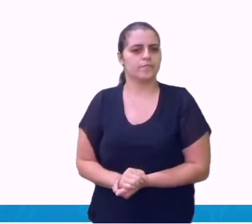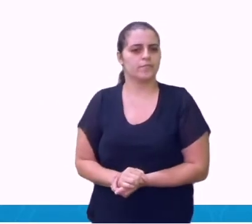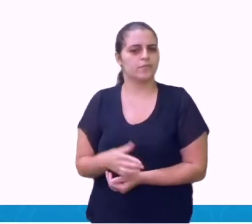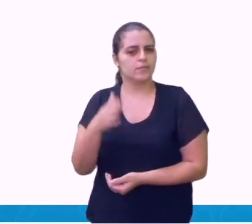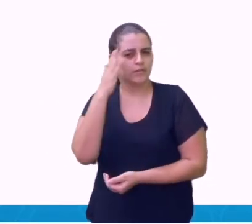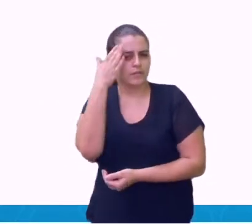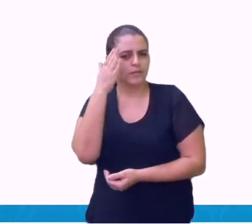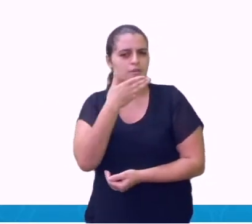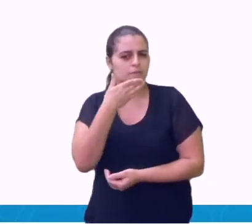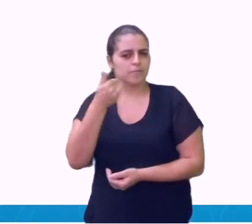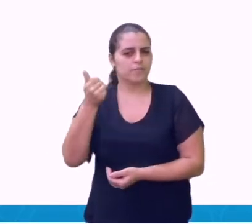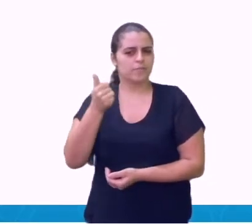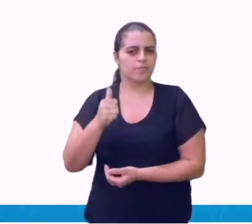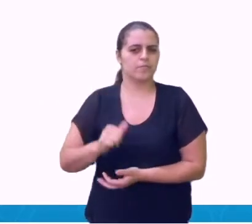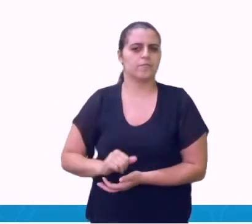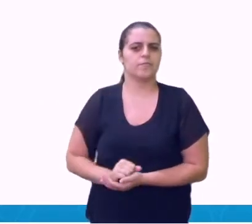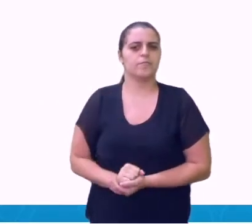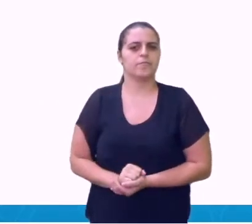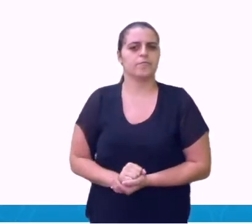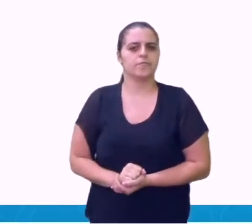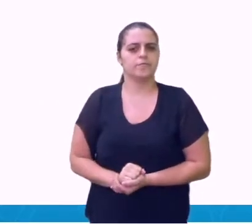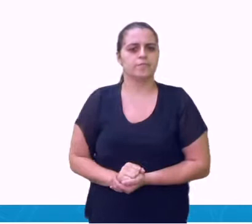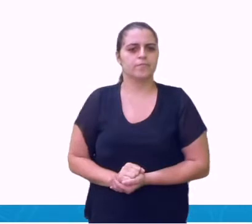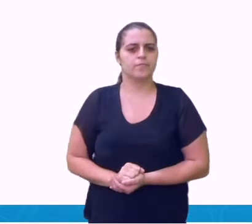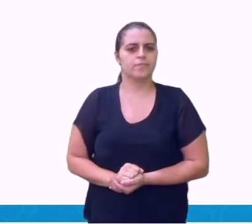Só para vocês entenderem.